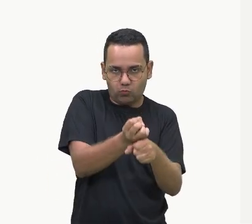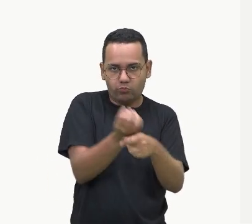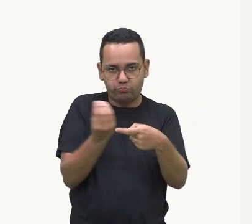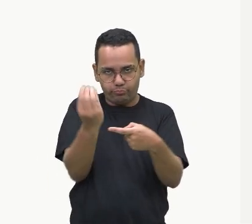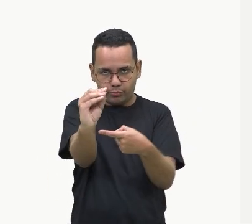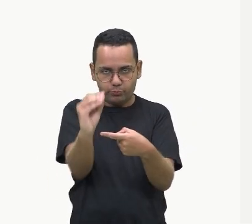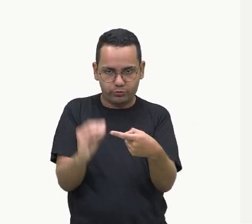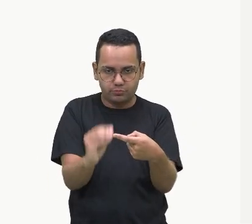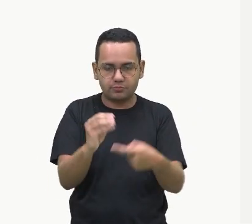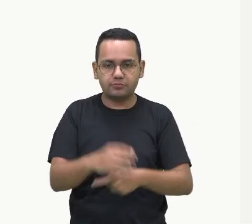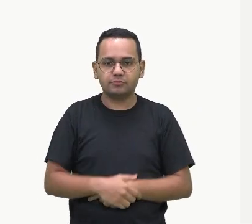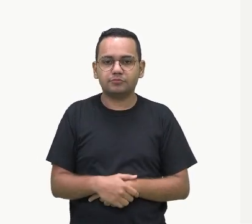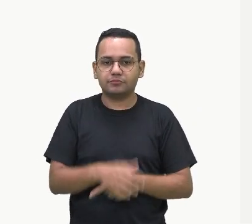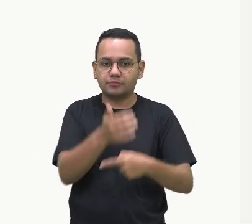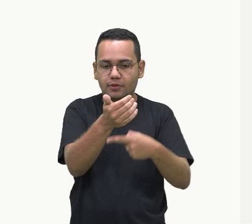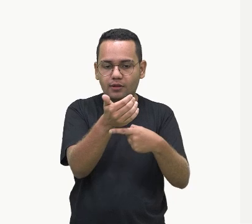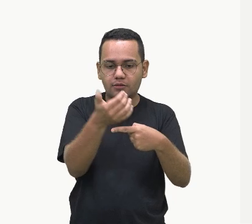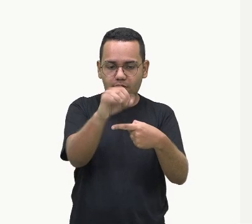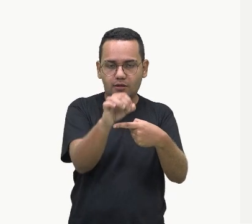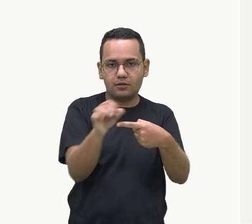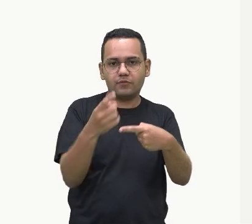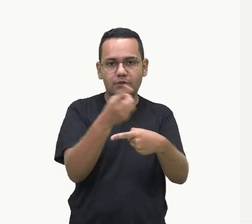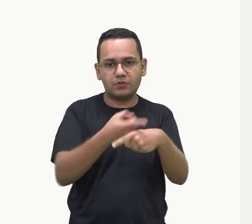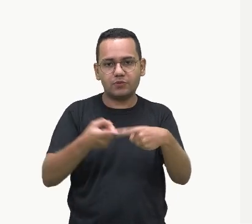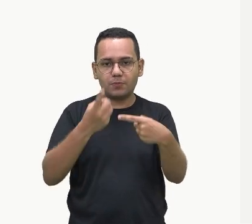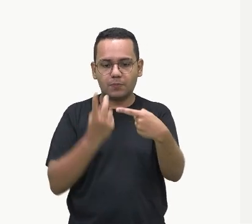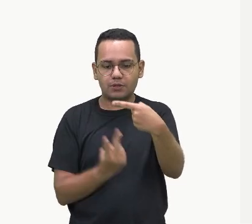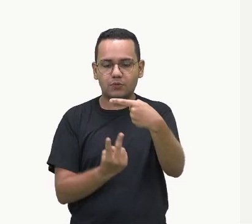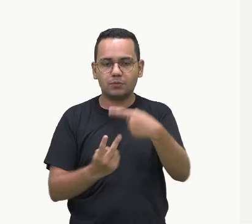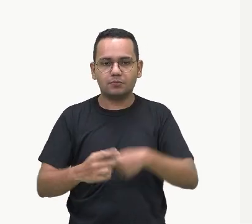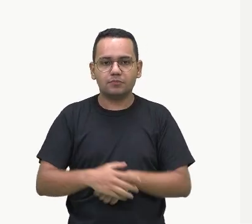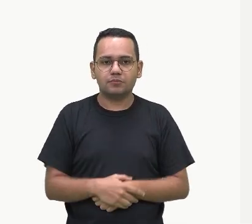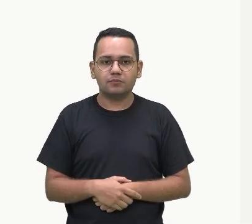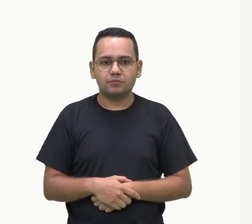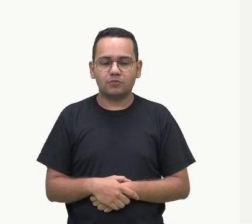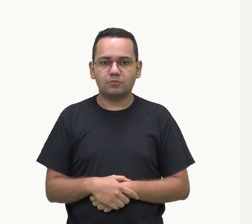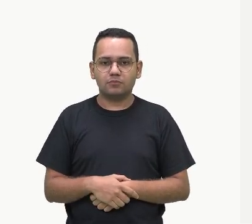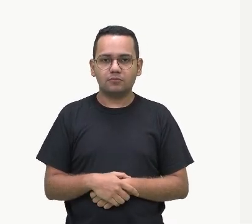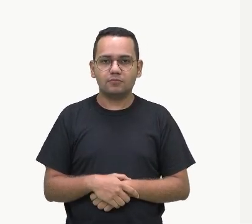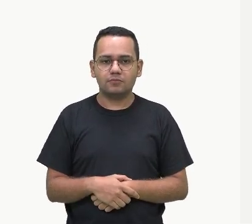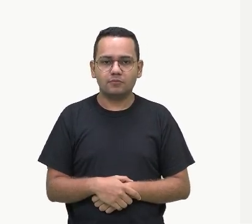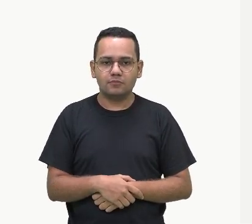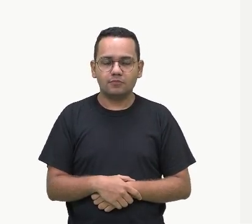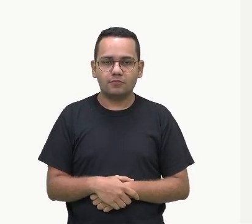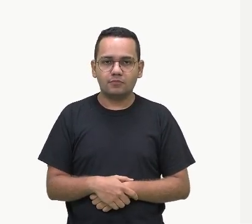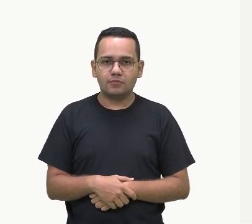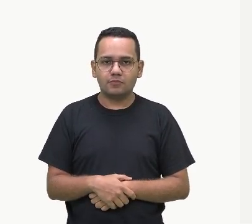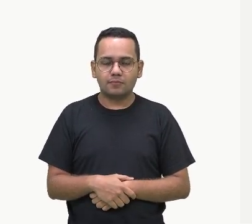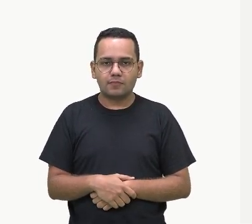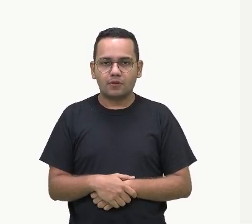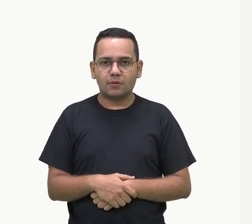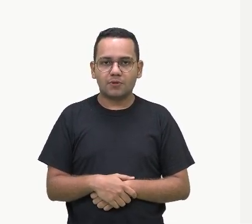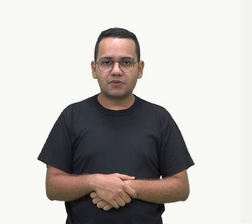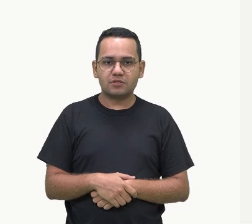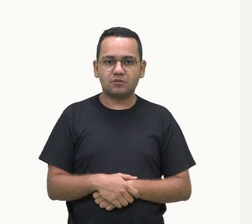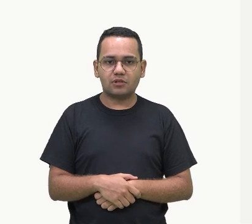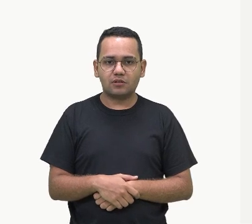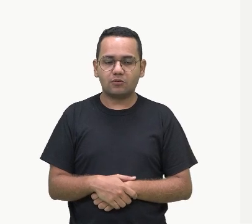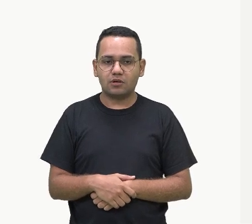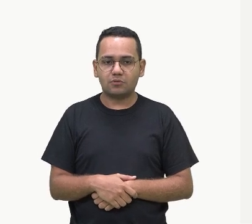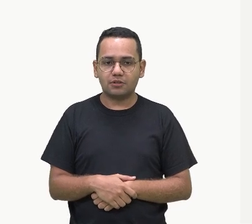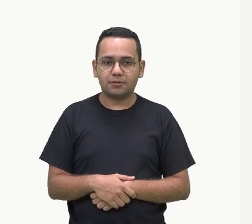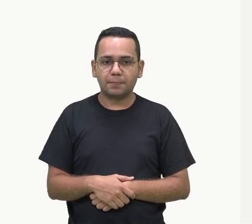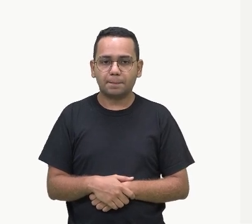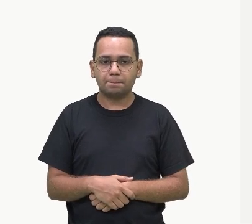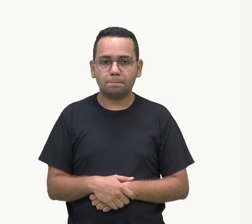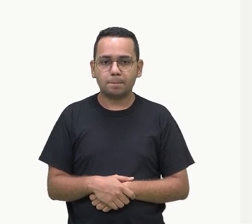assim como 10 vai estar para 2. Assim como 10 vai estar para 2.